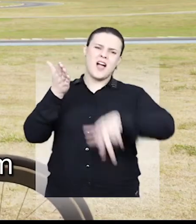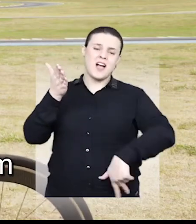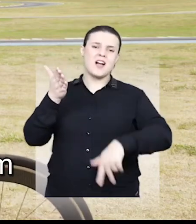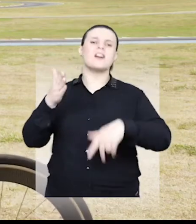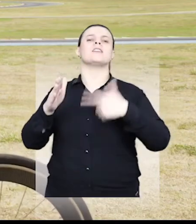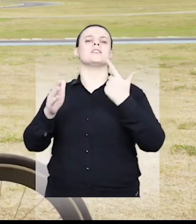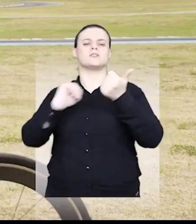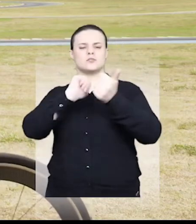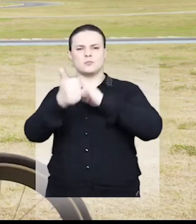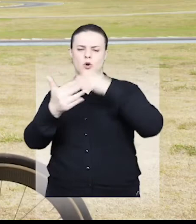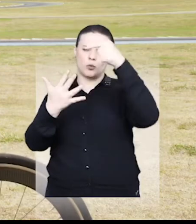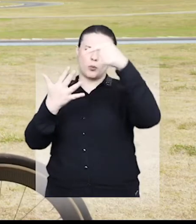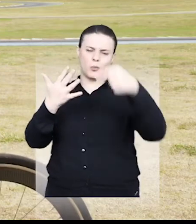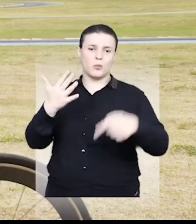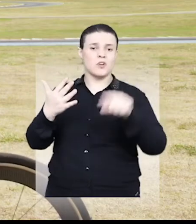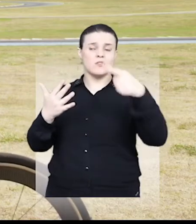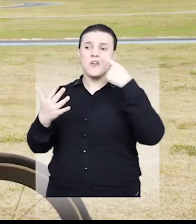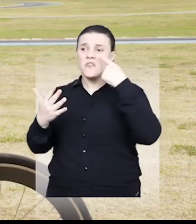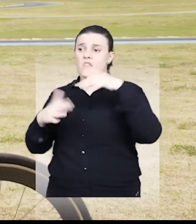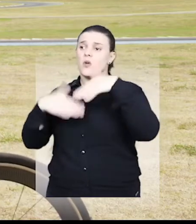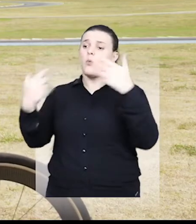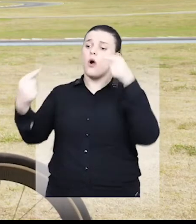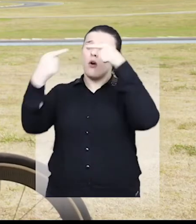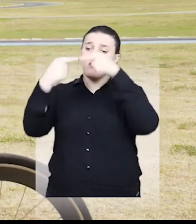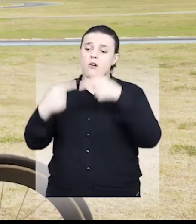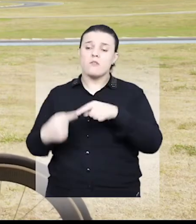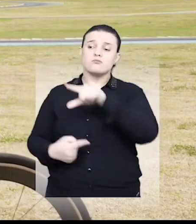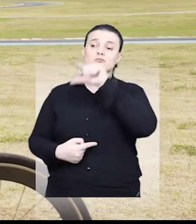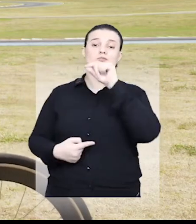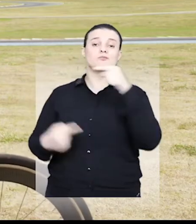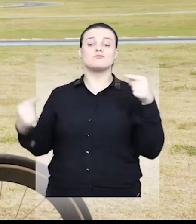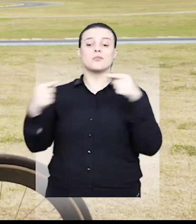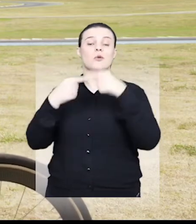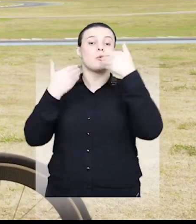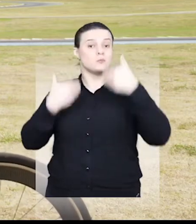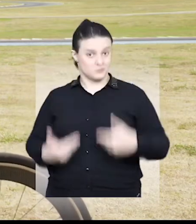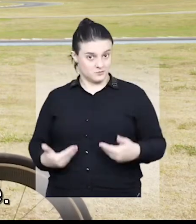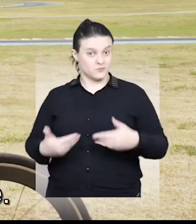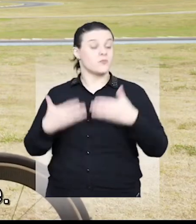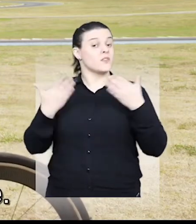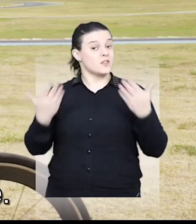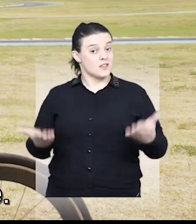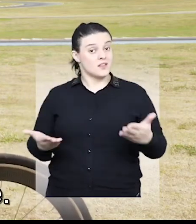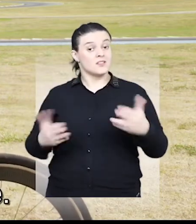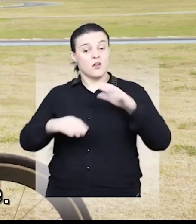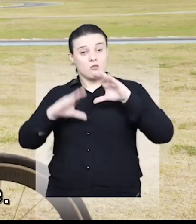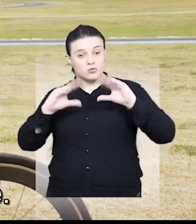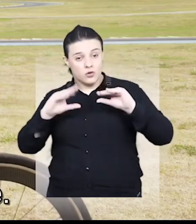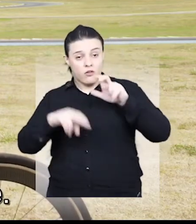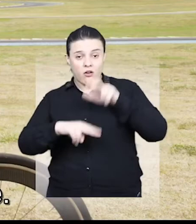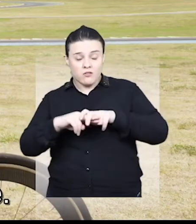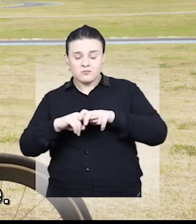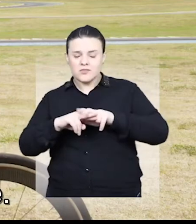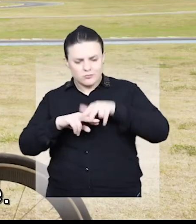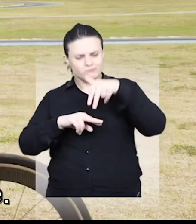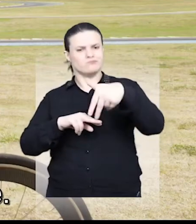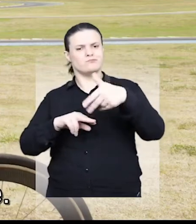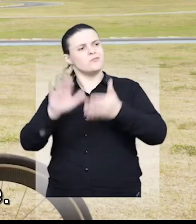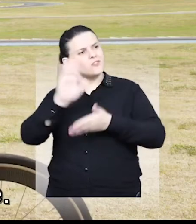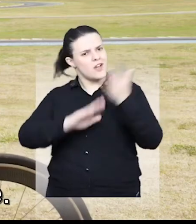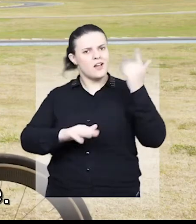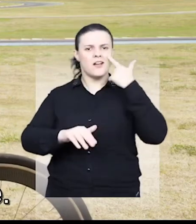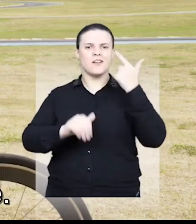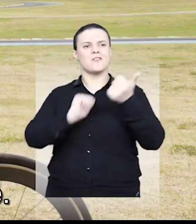de sites, de modalidades esportivas, né? Que você possa estar se enquadrando. Então, saia do sofá, busque